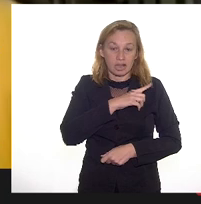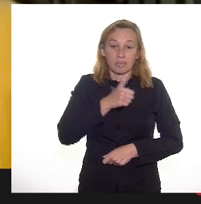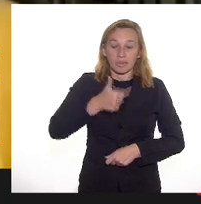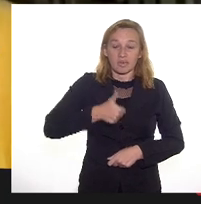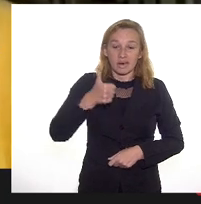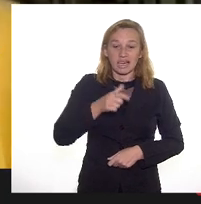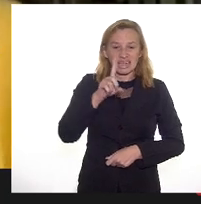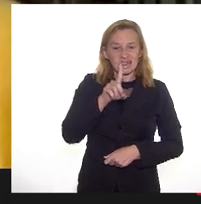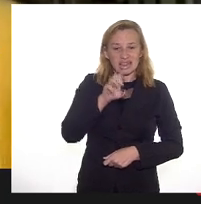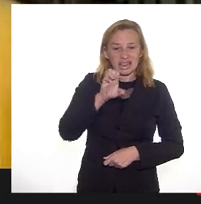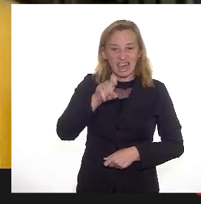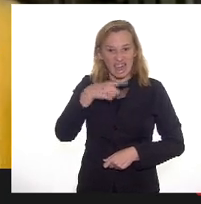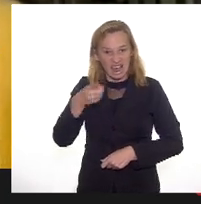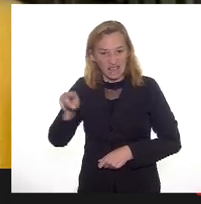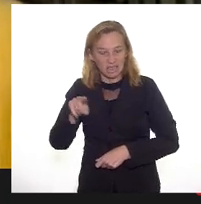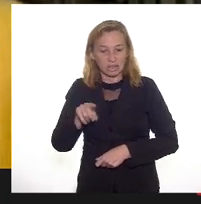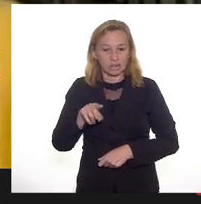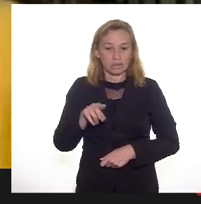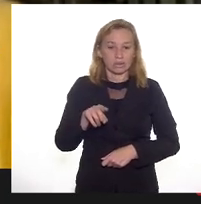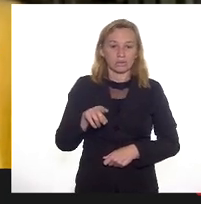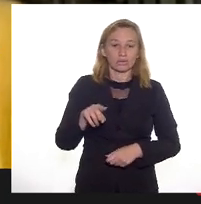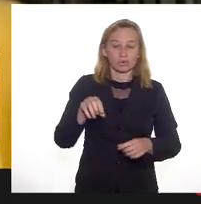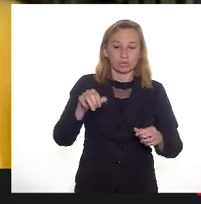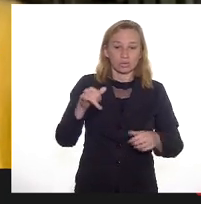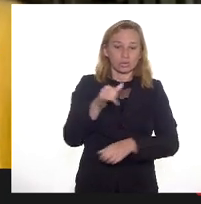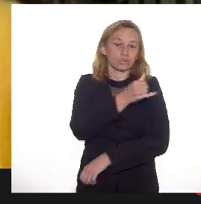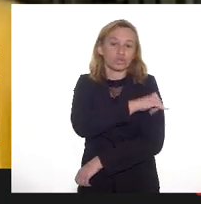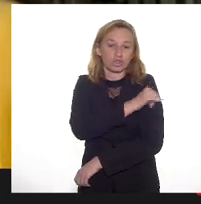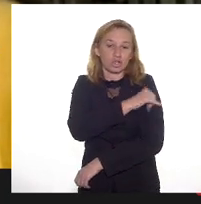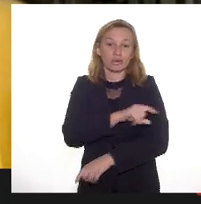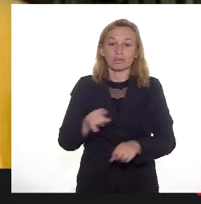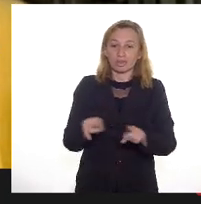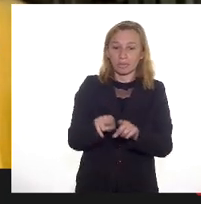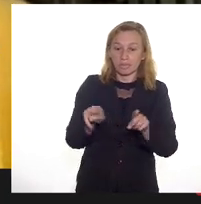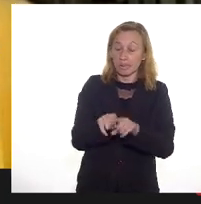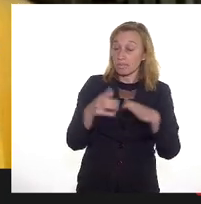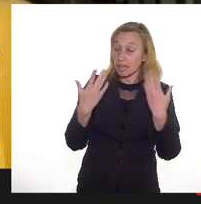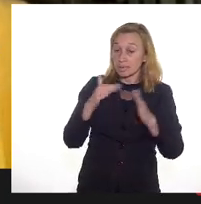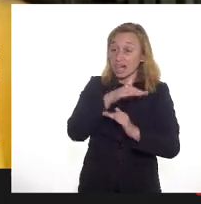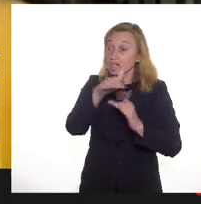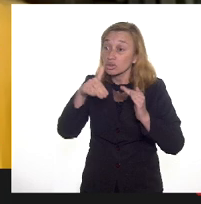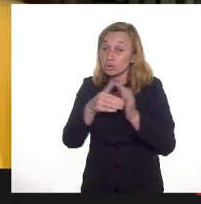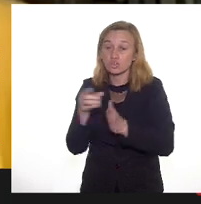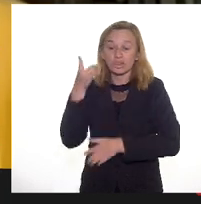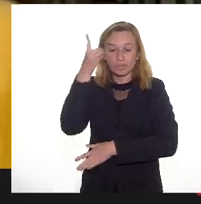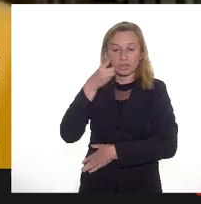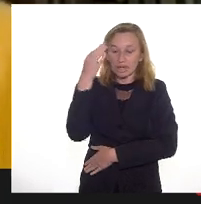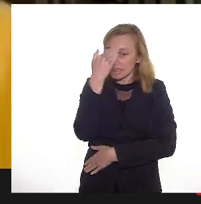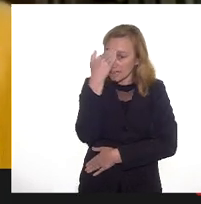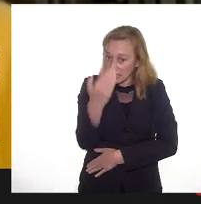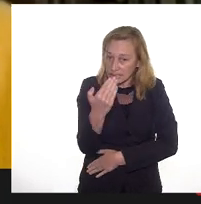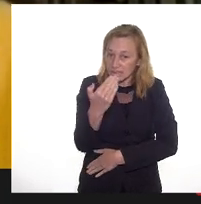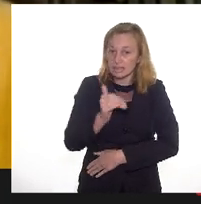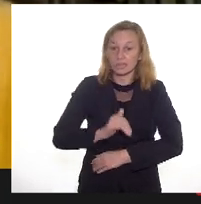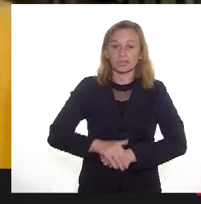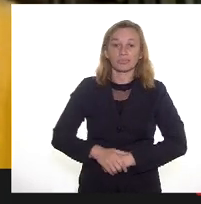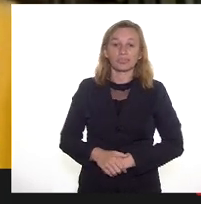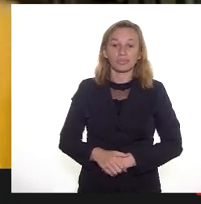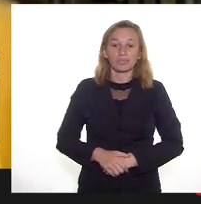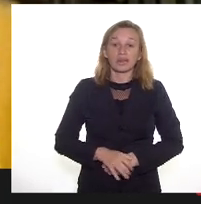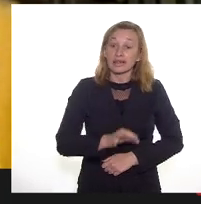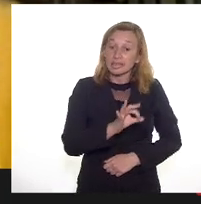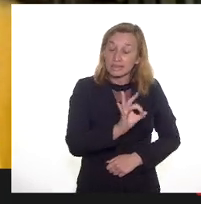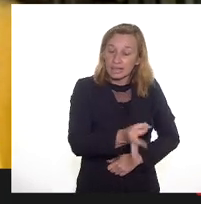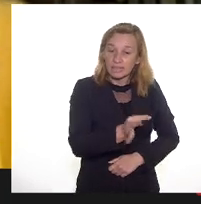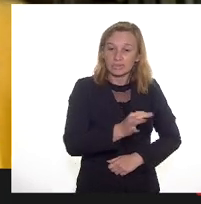saudar em nome dela toda a comissão e agradecer, né, de